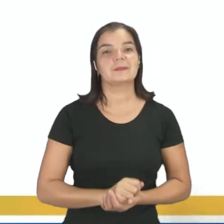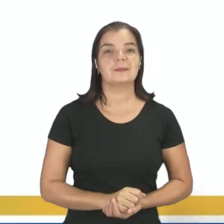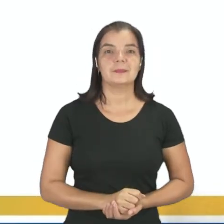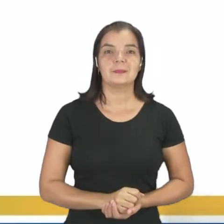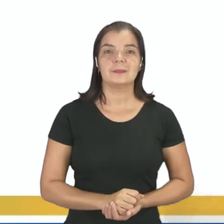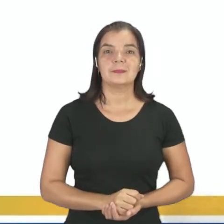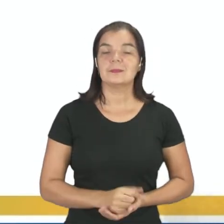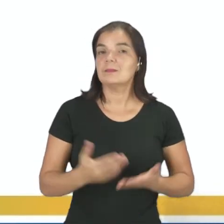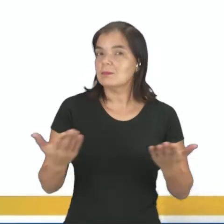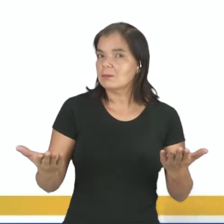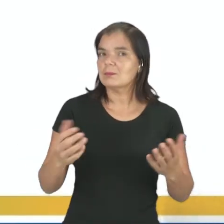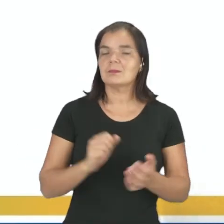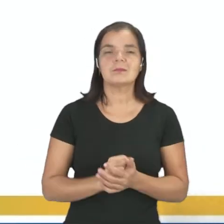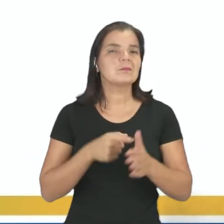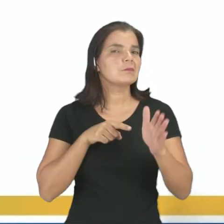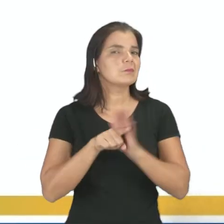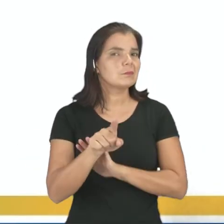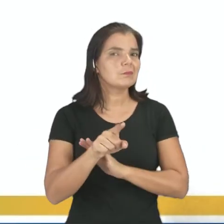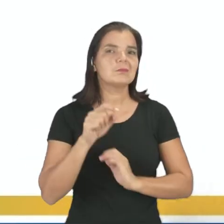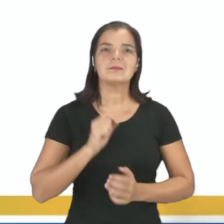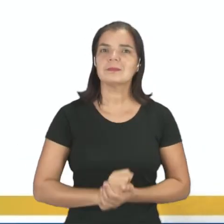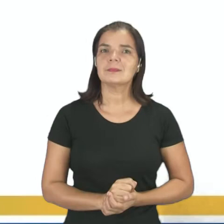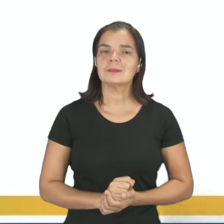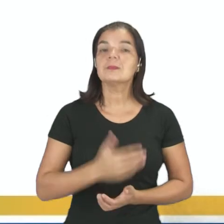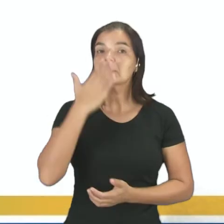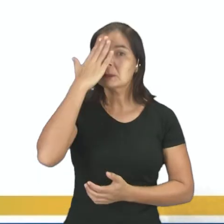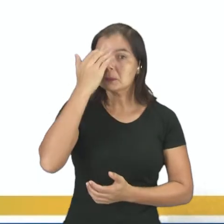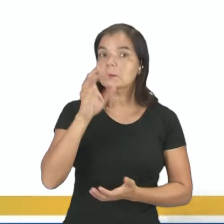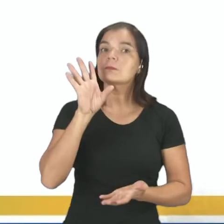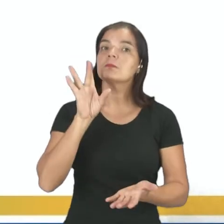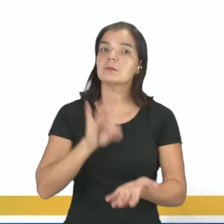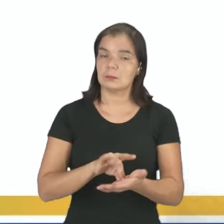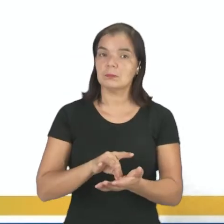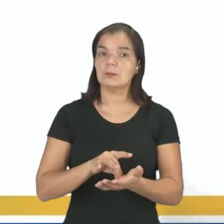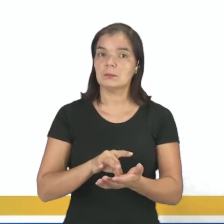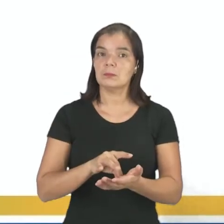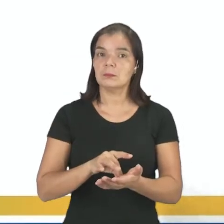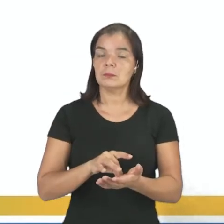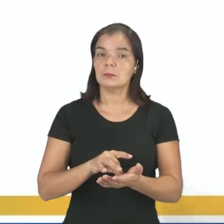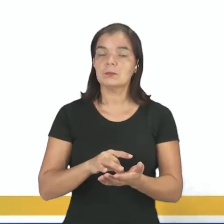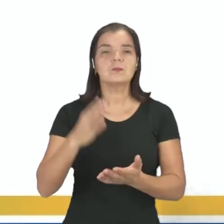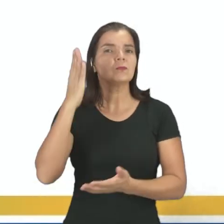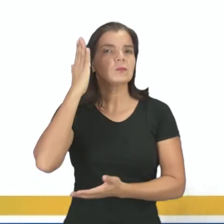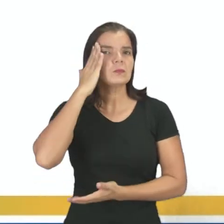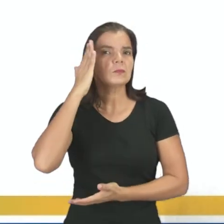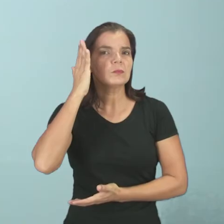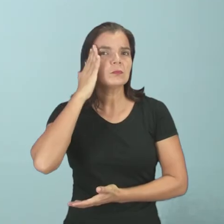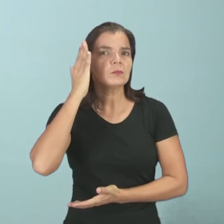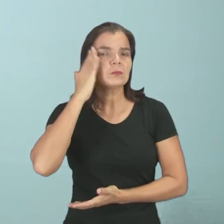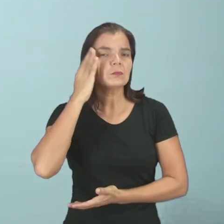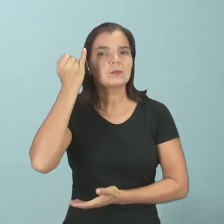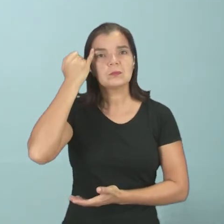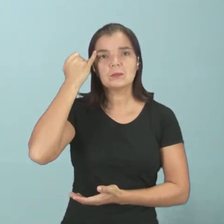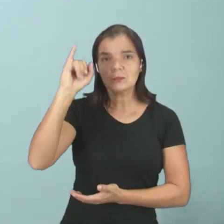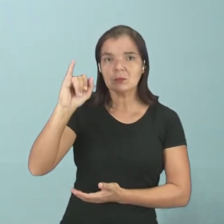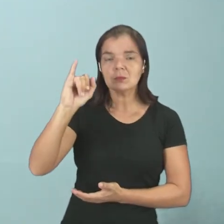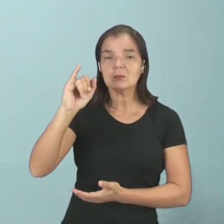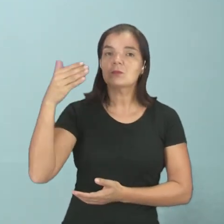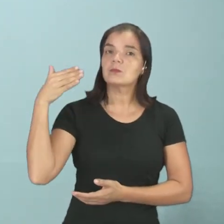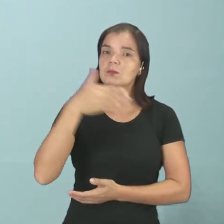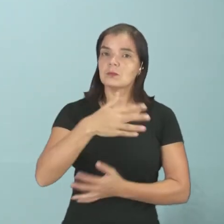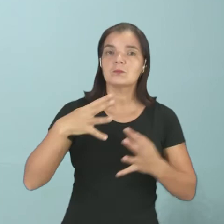50. Ora, te pergunto, para saber se realmente você compreendeu essa ideia aí